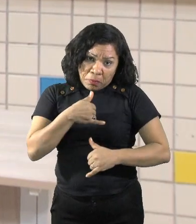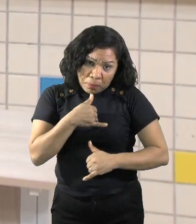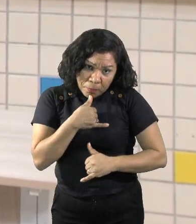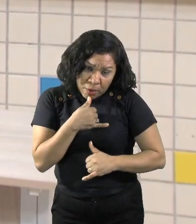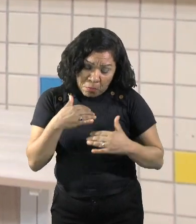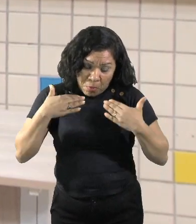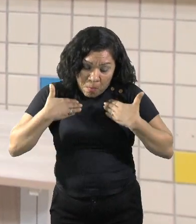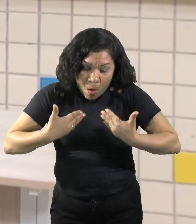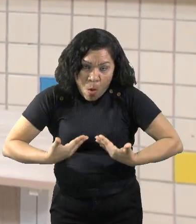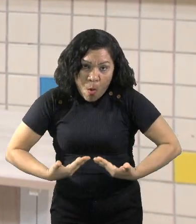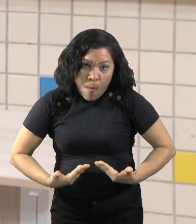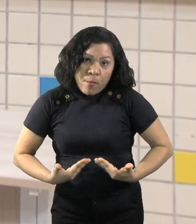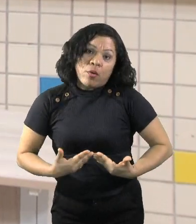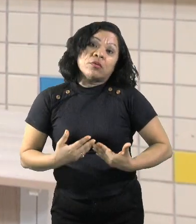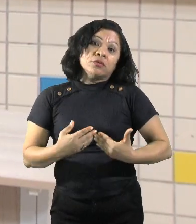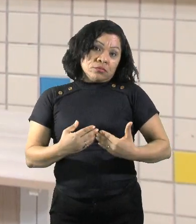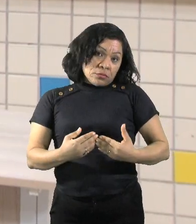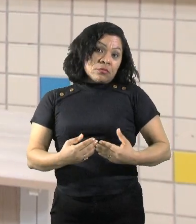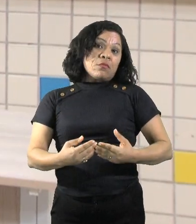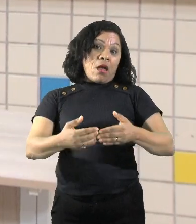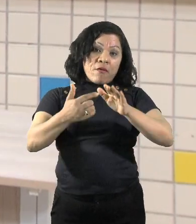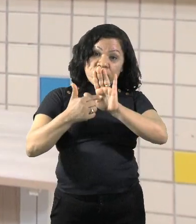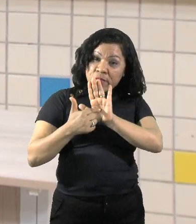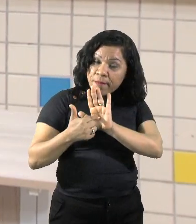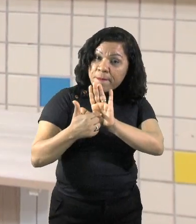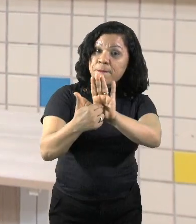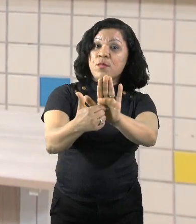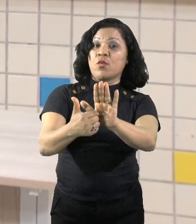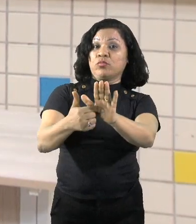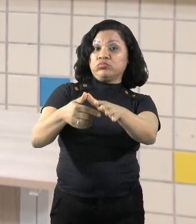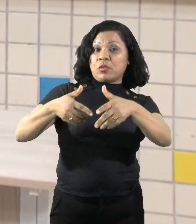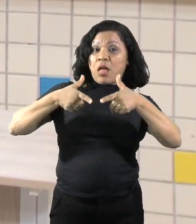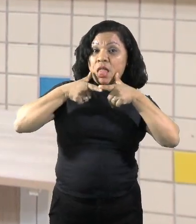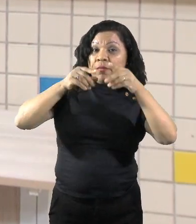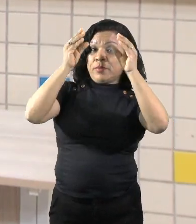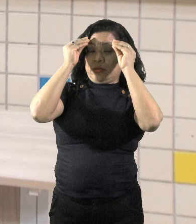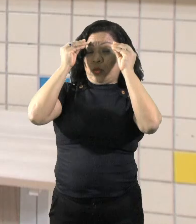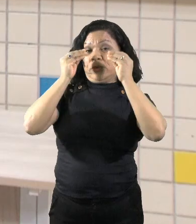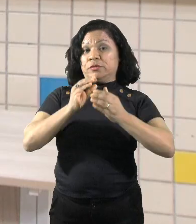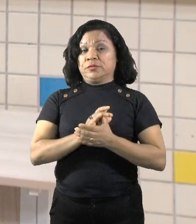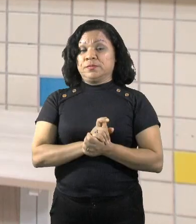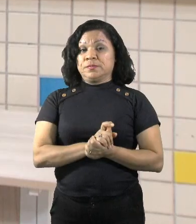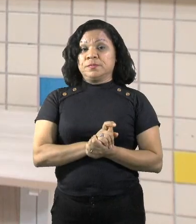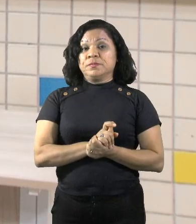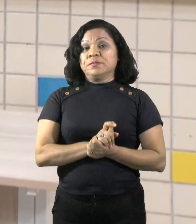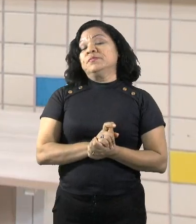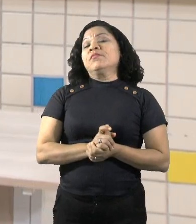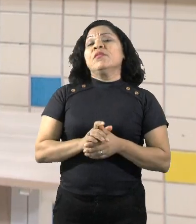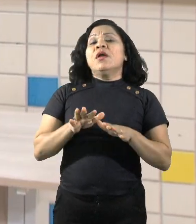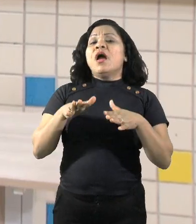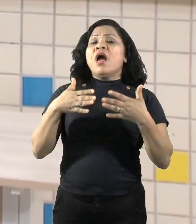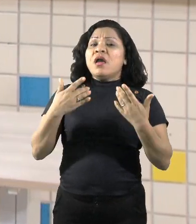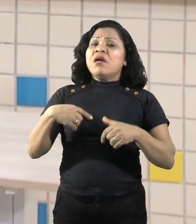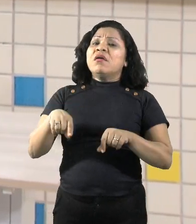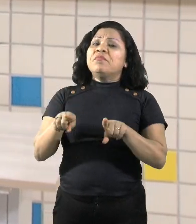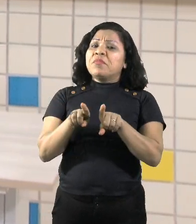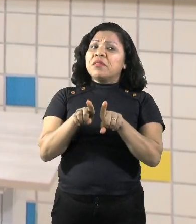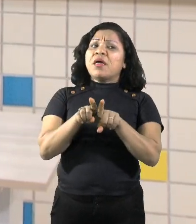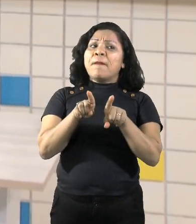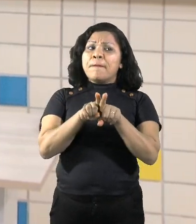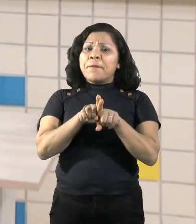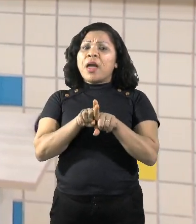vai falar, vai transmitir um tipo de linguagem. E até os animais também, eles têm uma linguagem